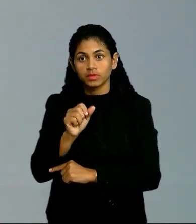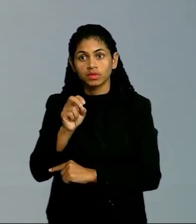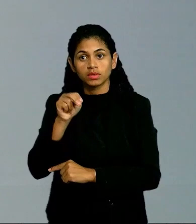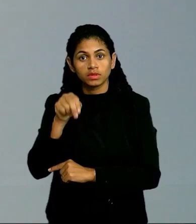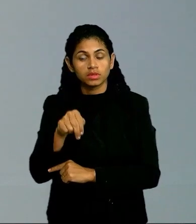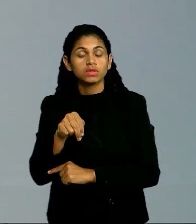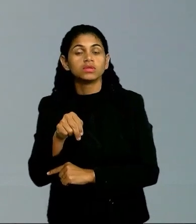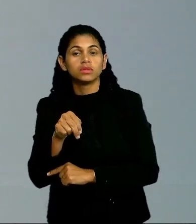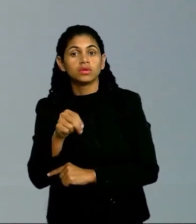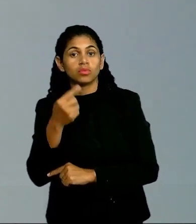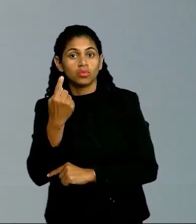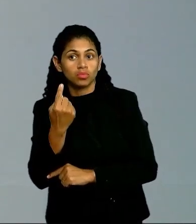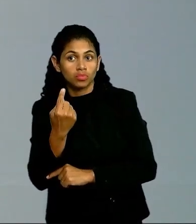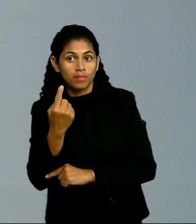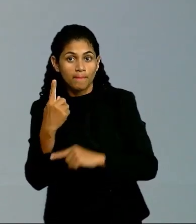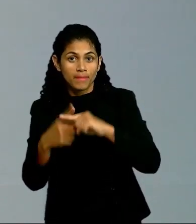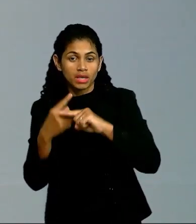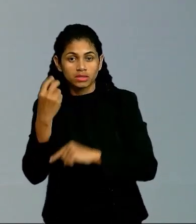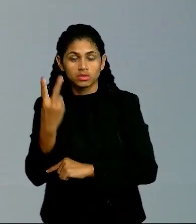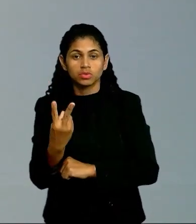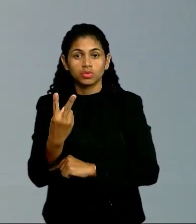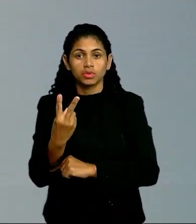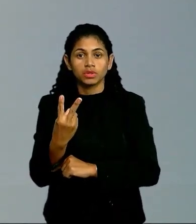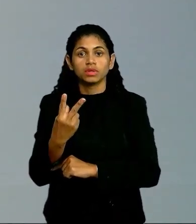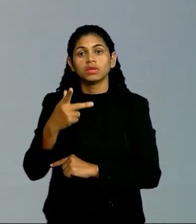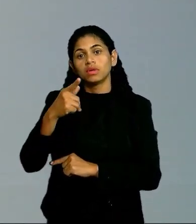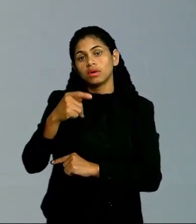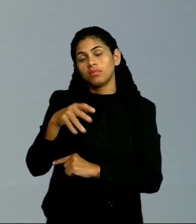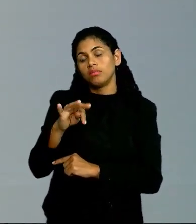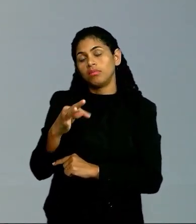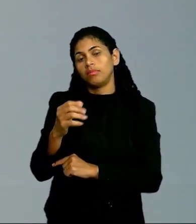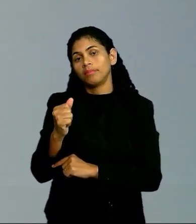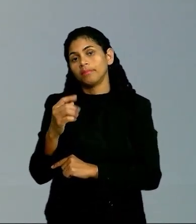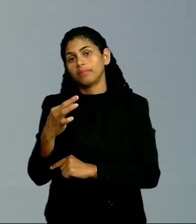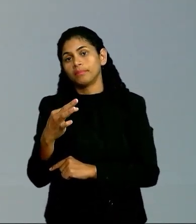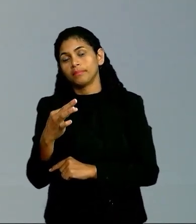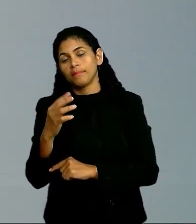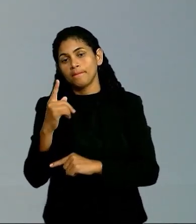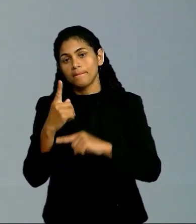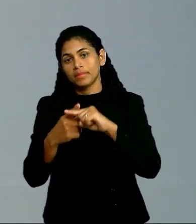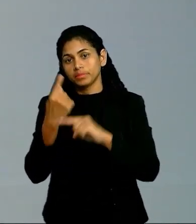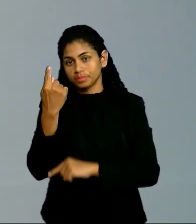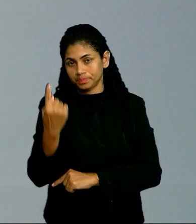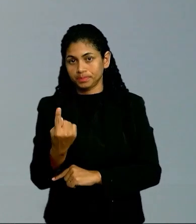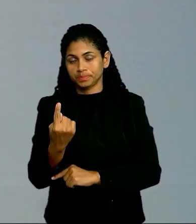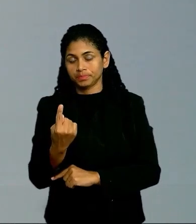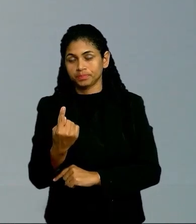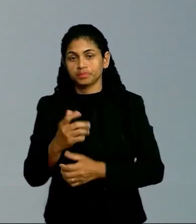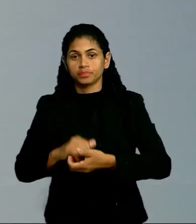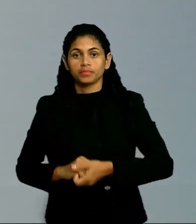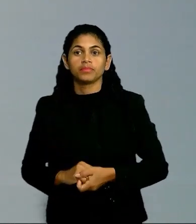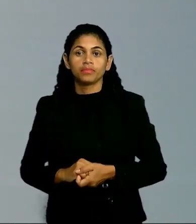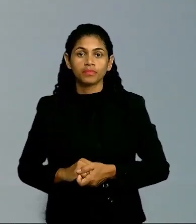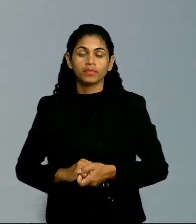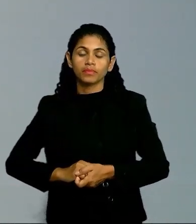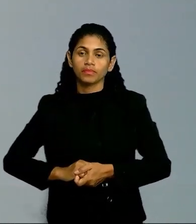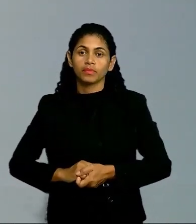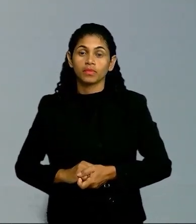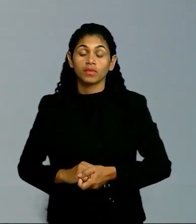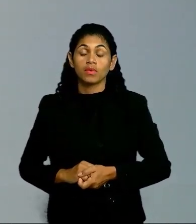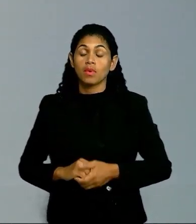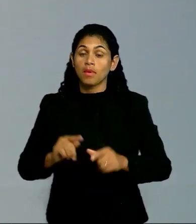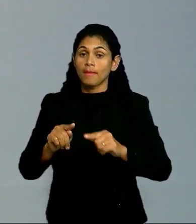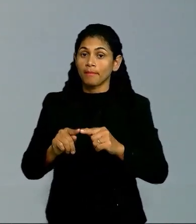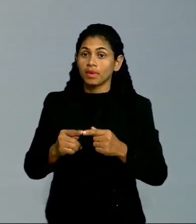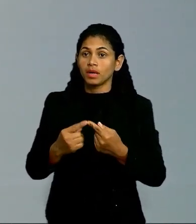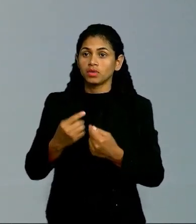prata. Lembrando que o zinco é mais 2 e a prata é mais 1. Porém, o carro-chefe da oxidação é o oxigênio.